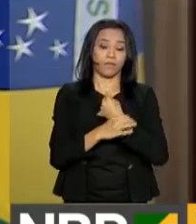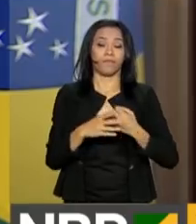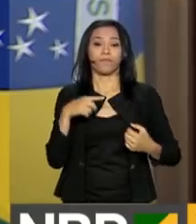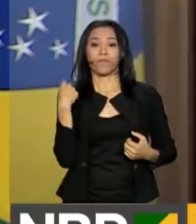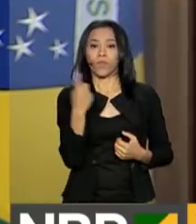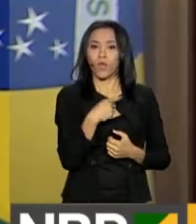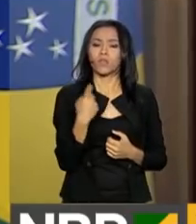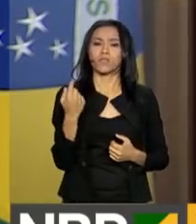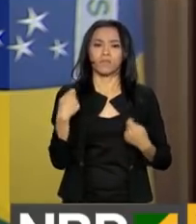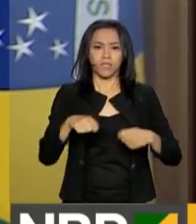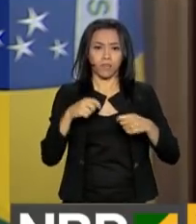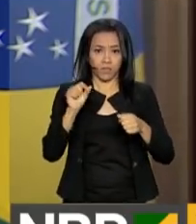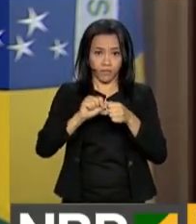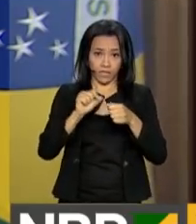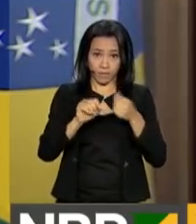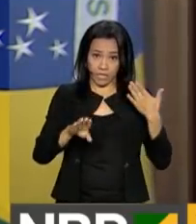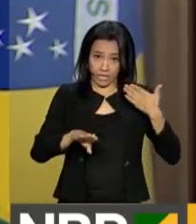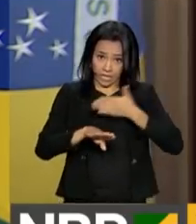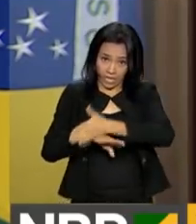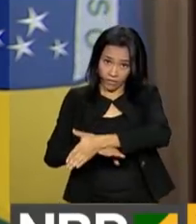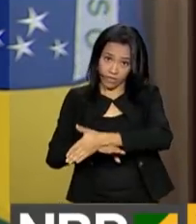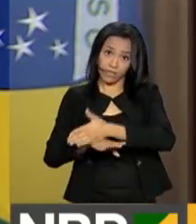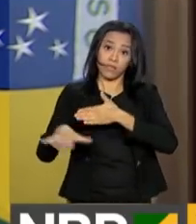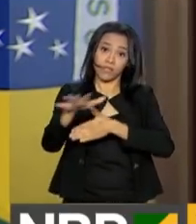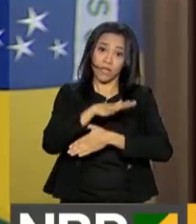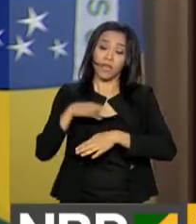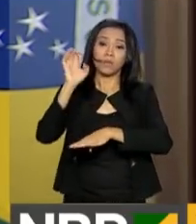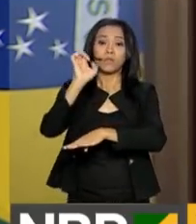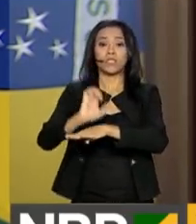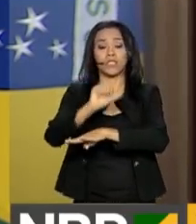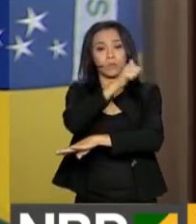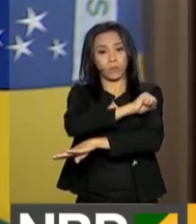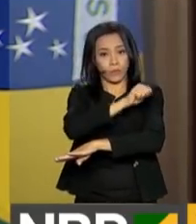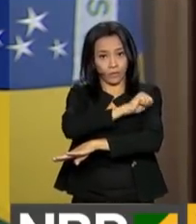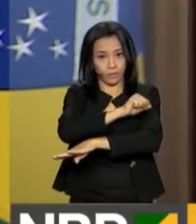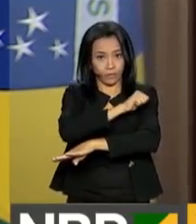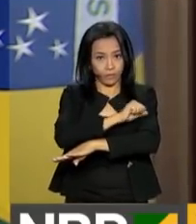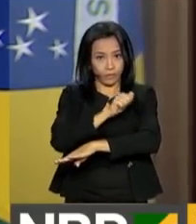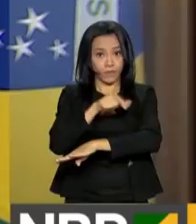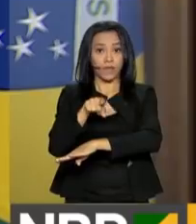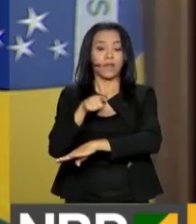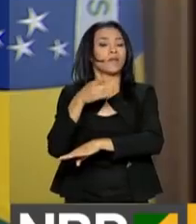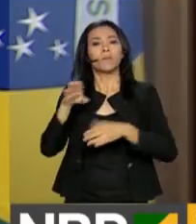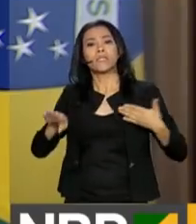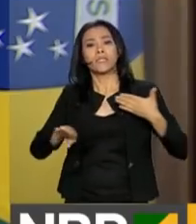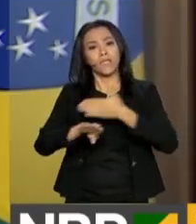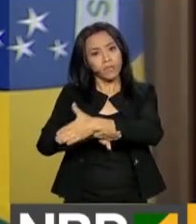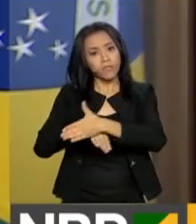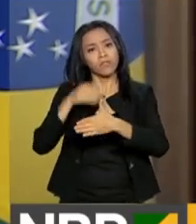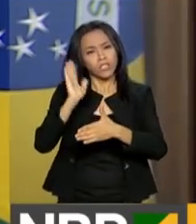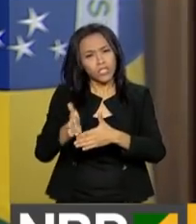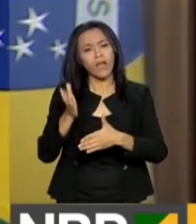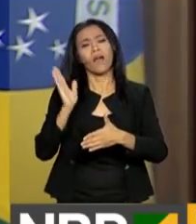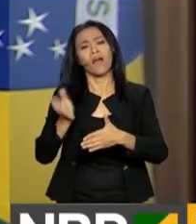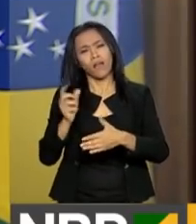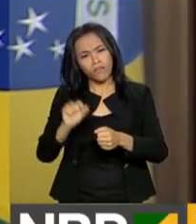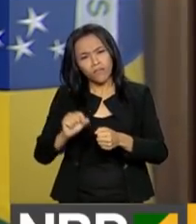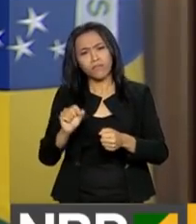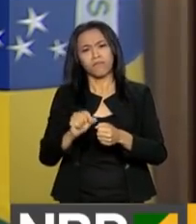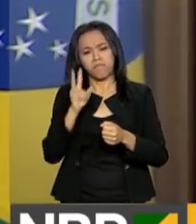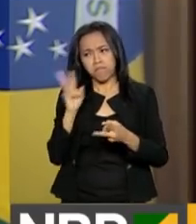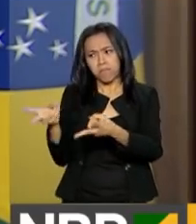a uma intervenção nesta área no rio de janeiro é mês intervenção que já vem produzindo os primeiros resultados